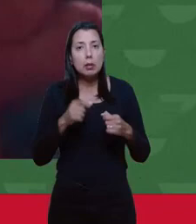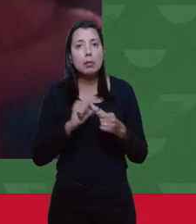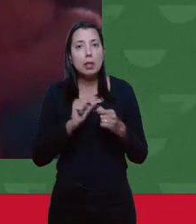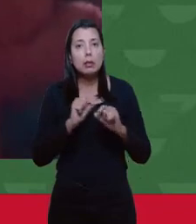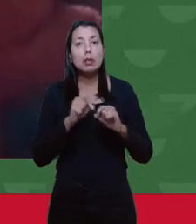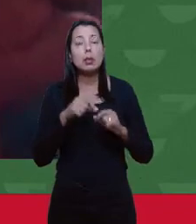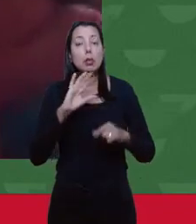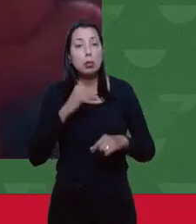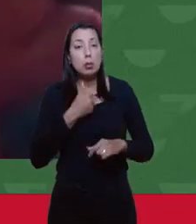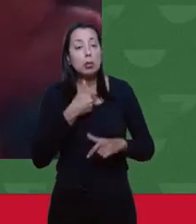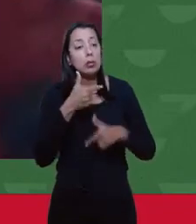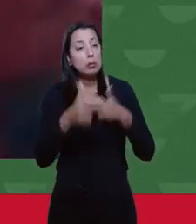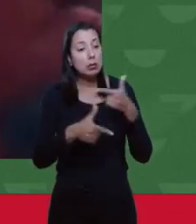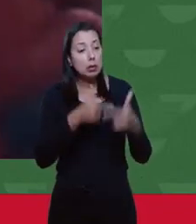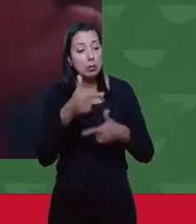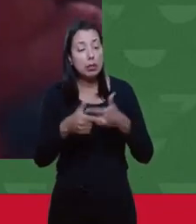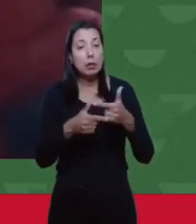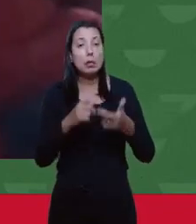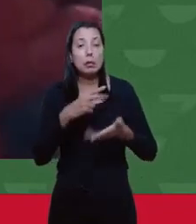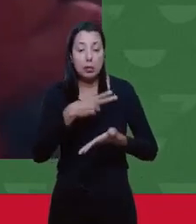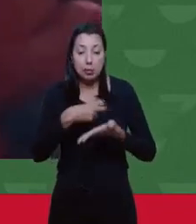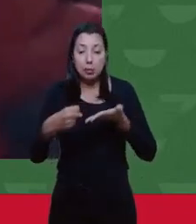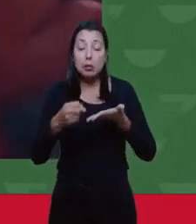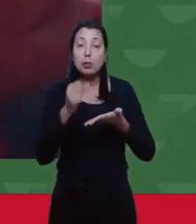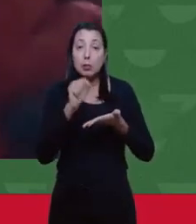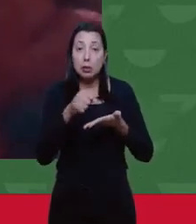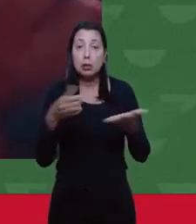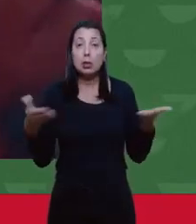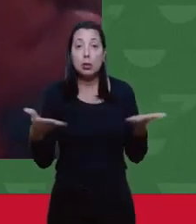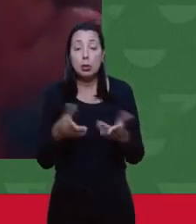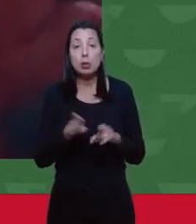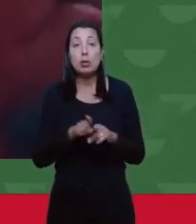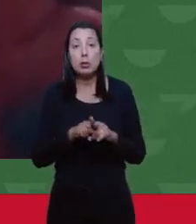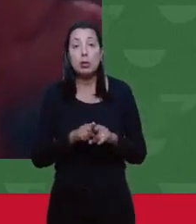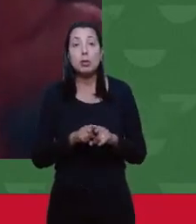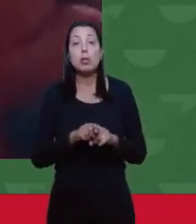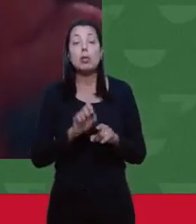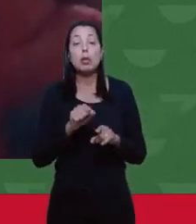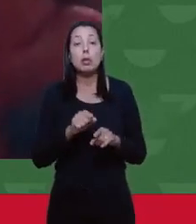o nosso trabalho pelo impeachment, e hoje também é um